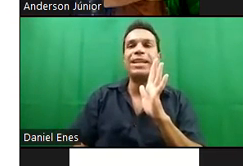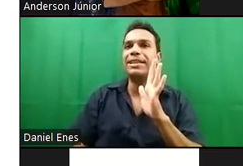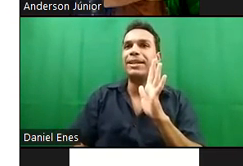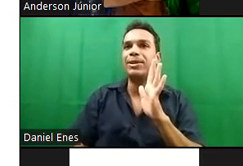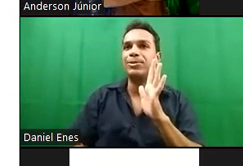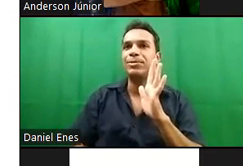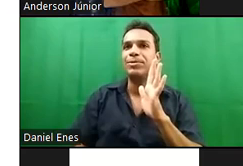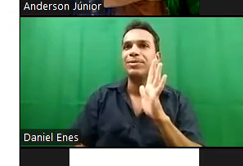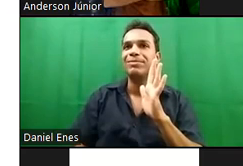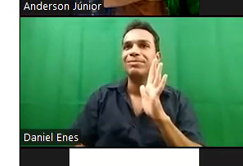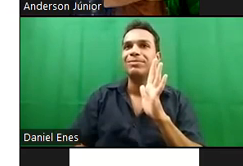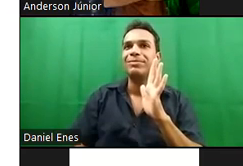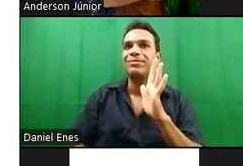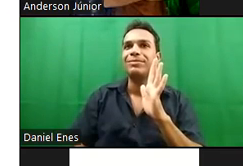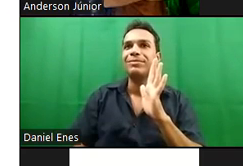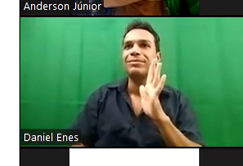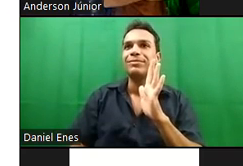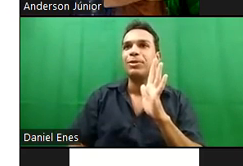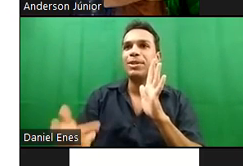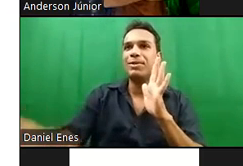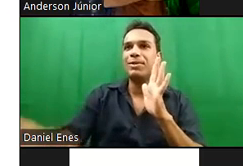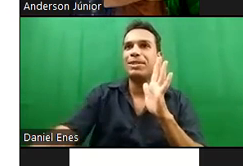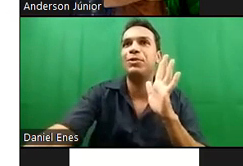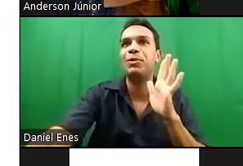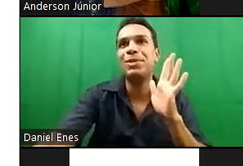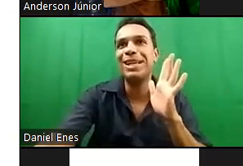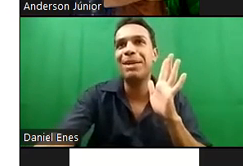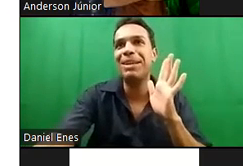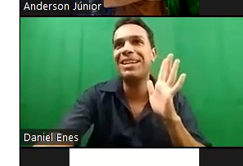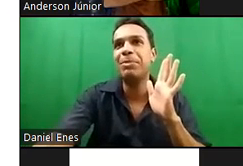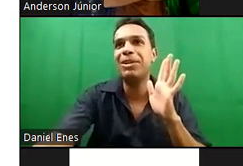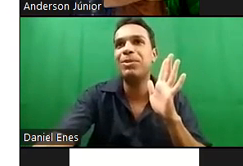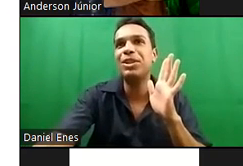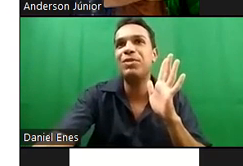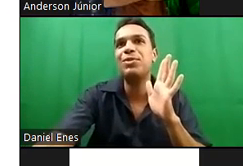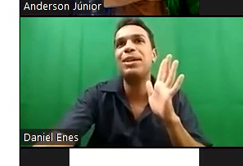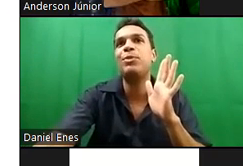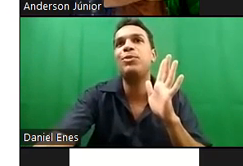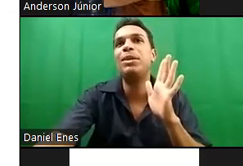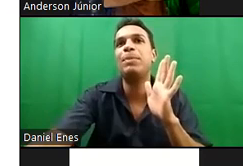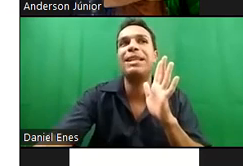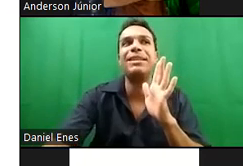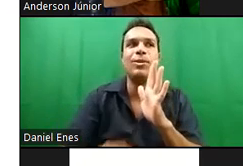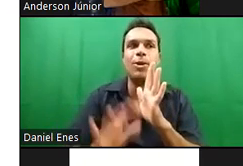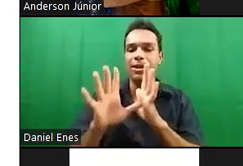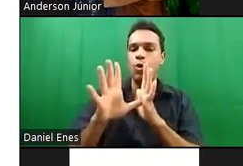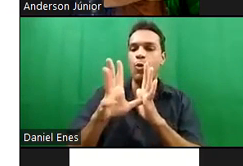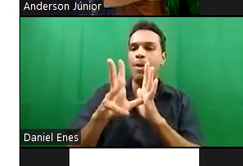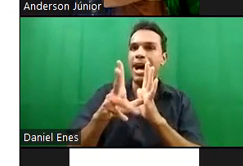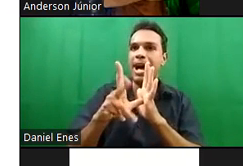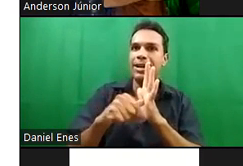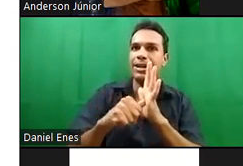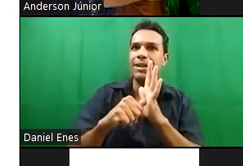faria ladrão? Eu sei que vocês não vão conseguir abrir a câmera. Quantas vezes eu faria um movimento para ladrão? Ó, Em cima